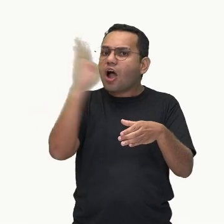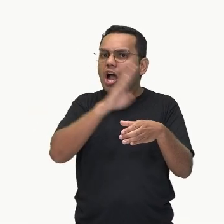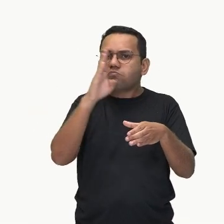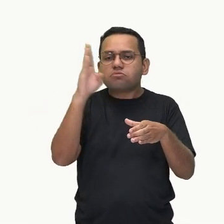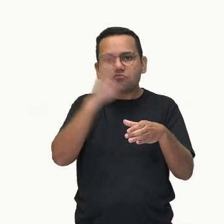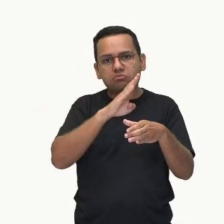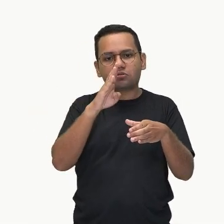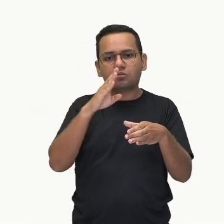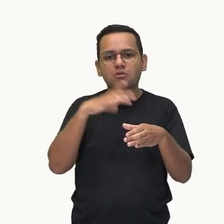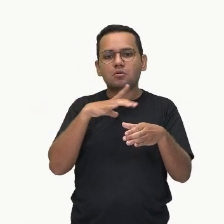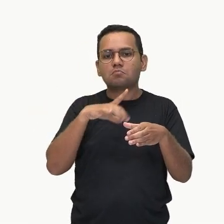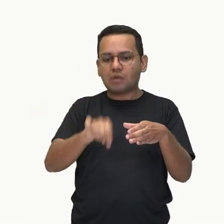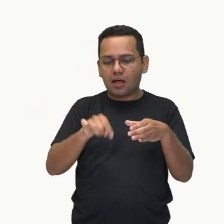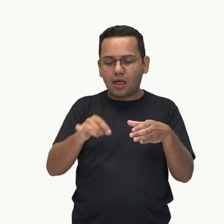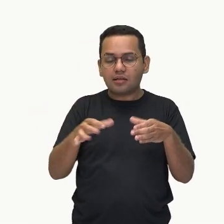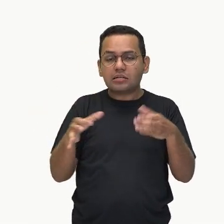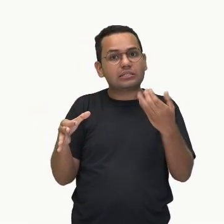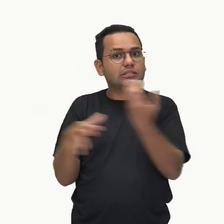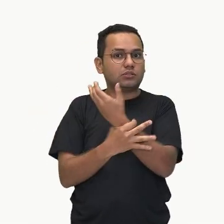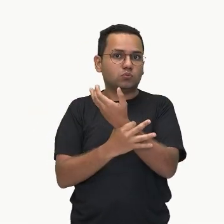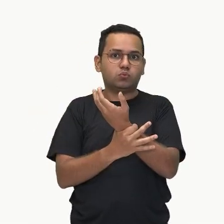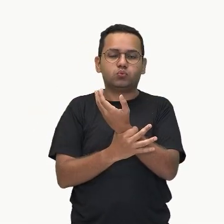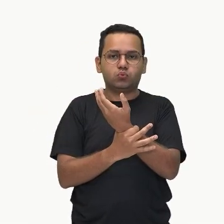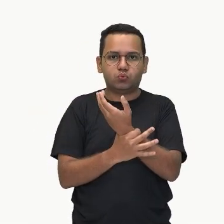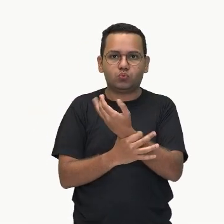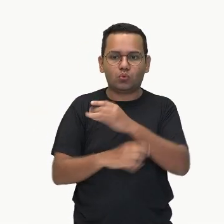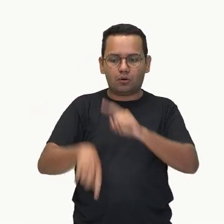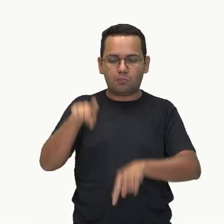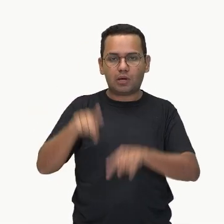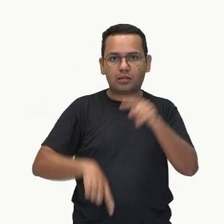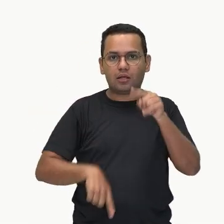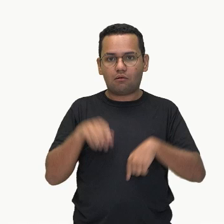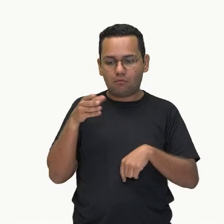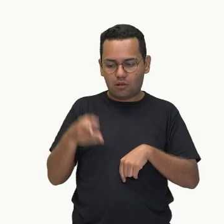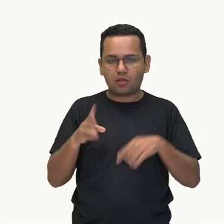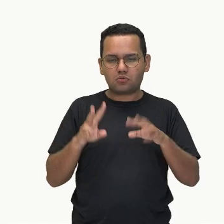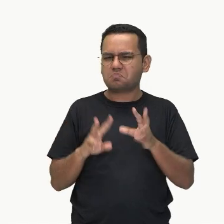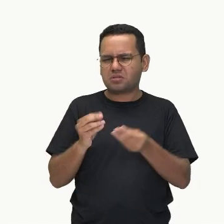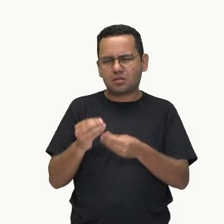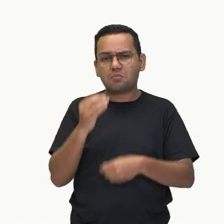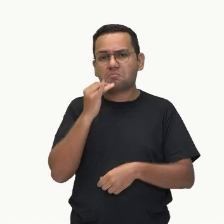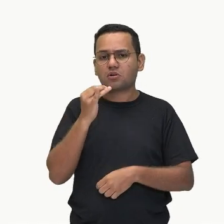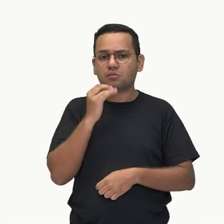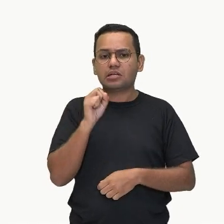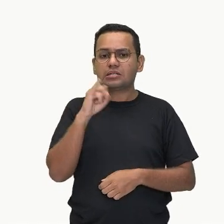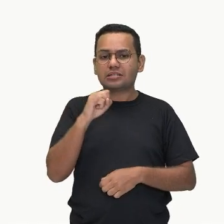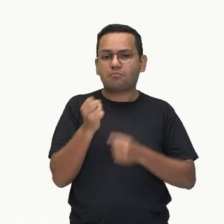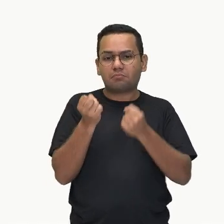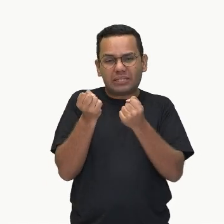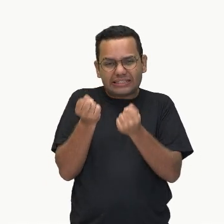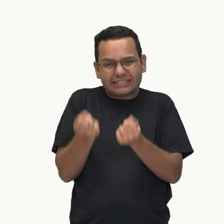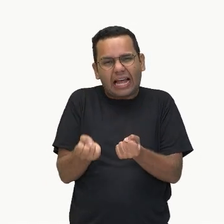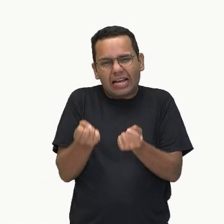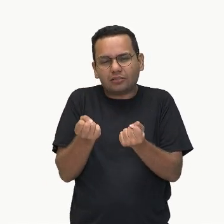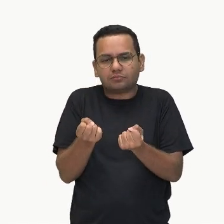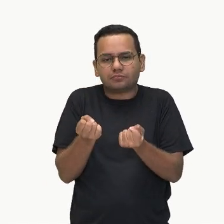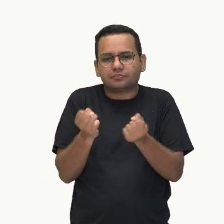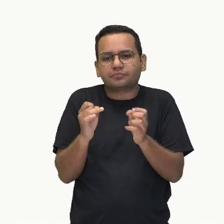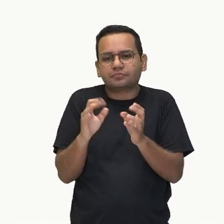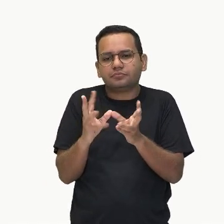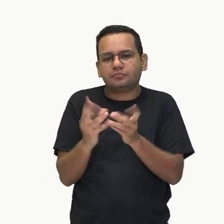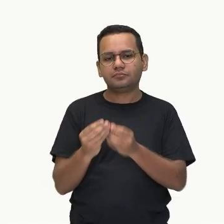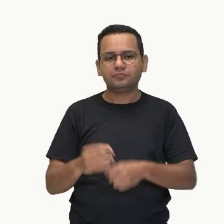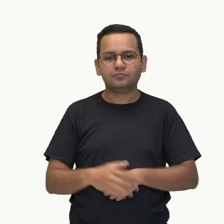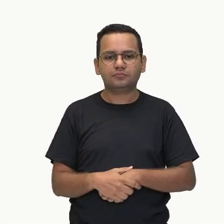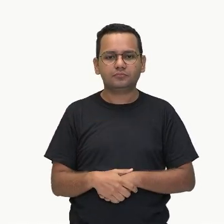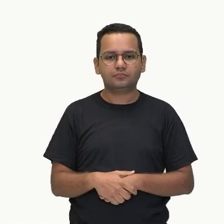esteja preso a um eixo central. O composto mais pesado, atenção aqui, tá bom? O composto mais